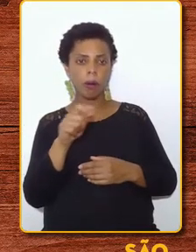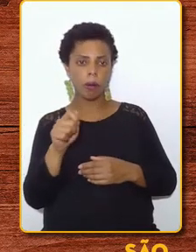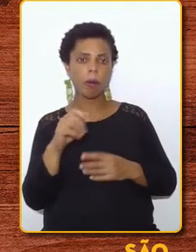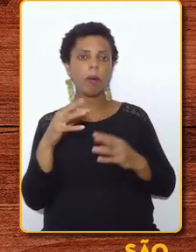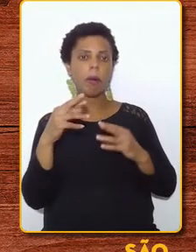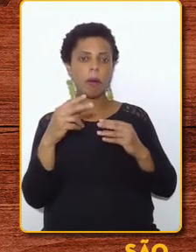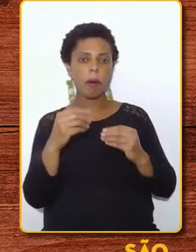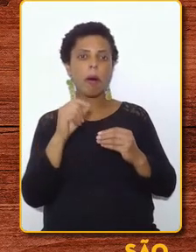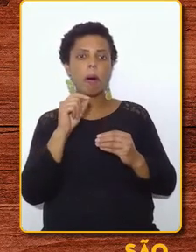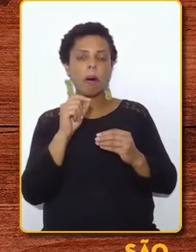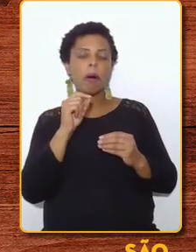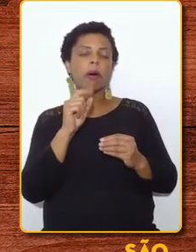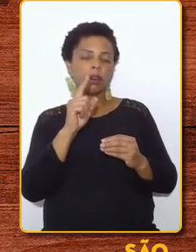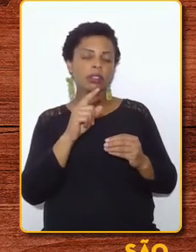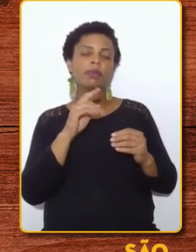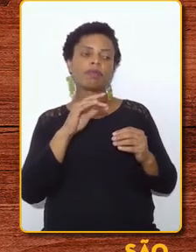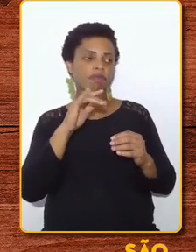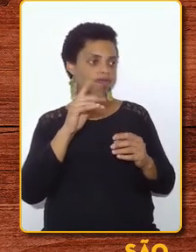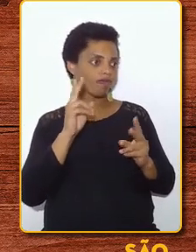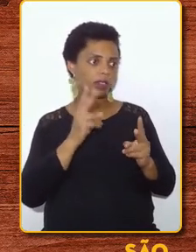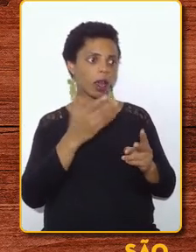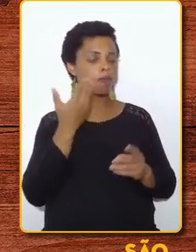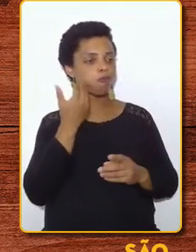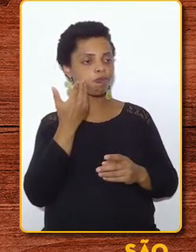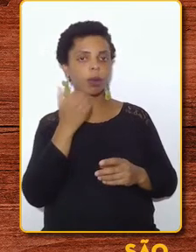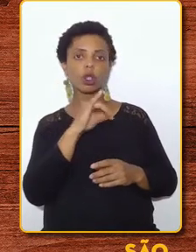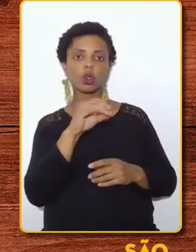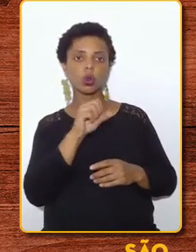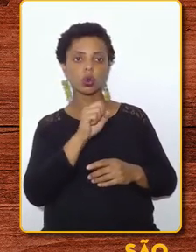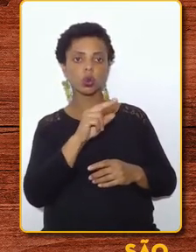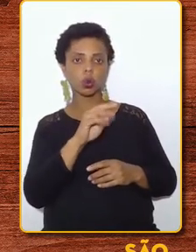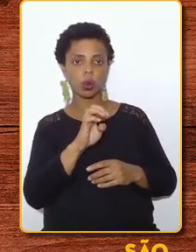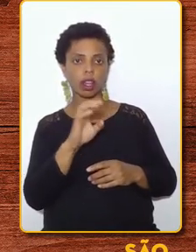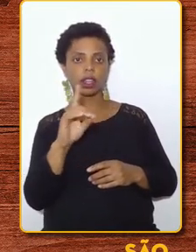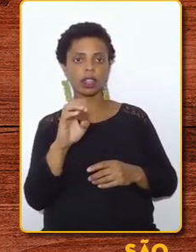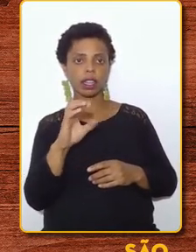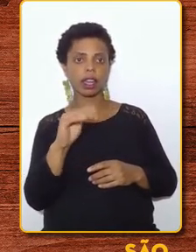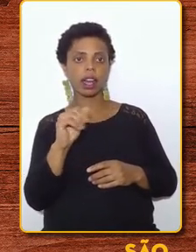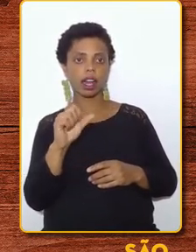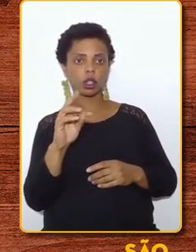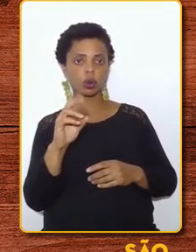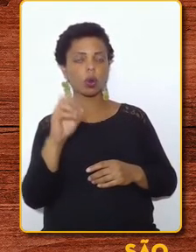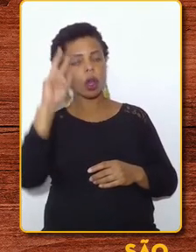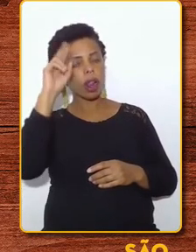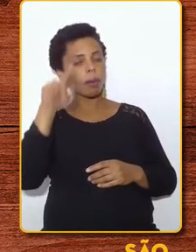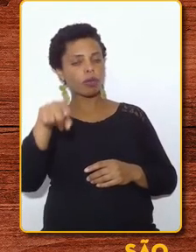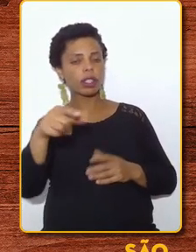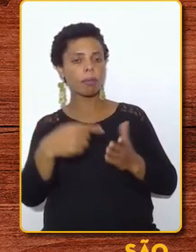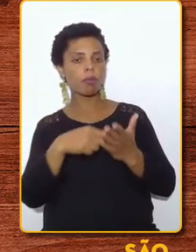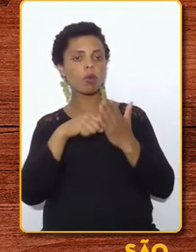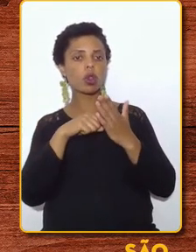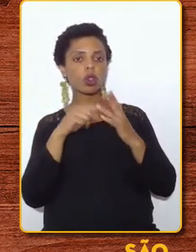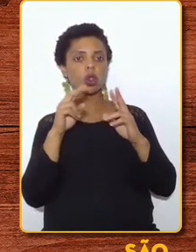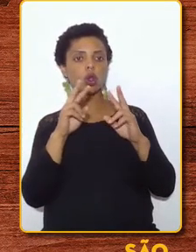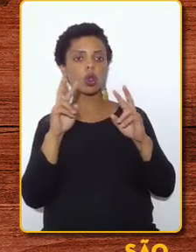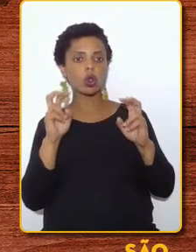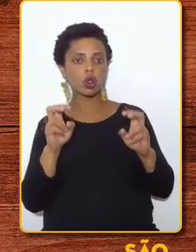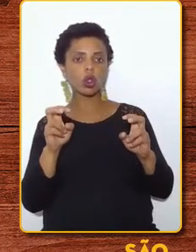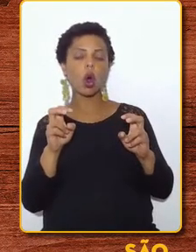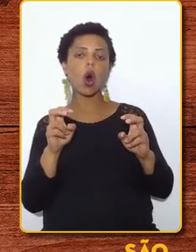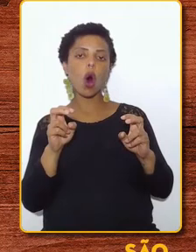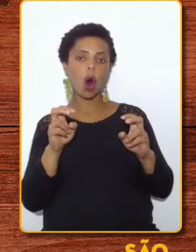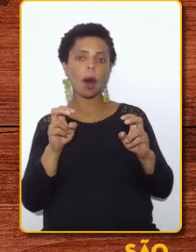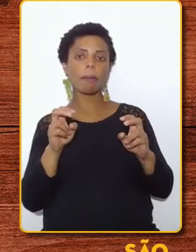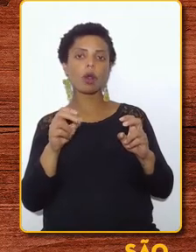de Castro, né? E uma vez eu lembro que numa entrevista você me apresentou o conceito da fome endêmica e da fome epistêmica,